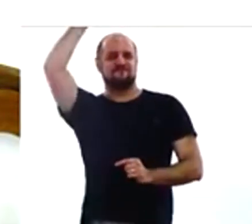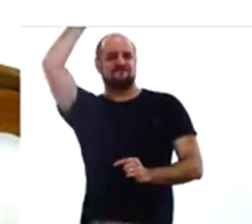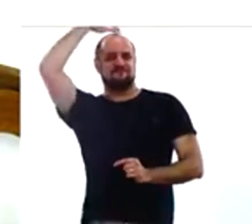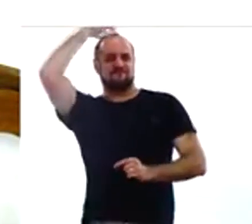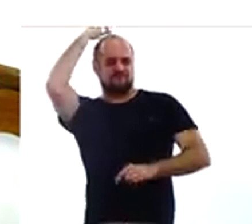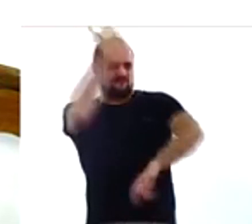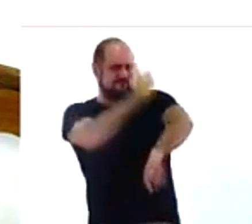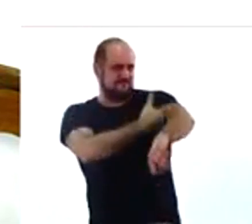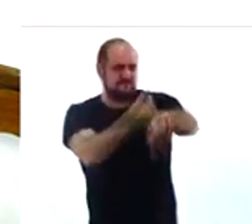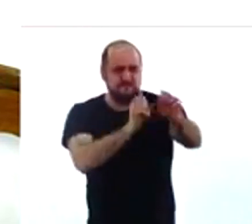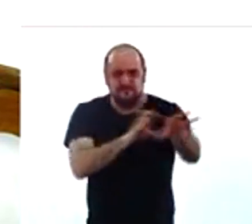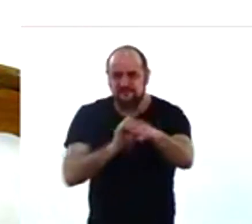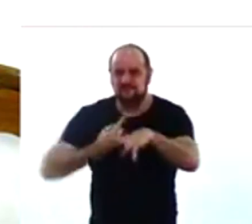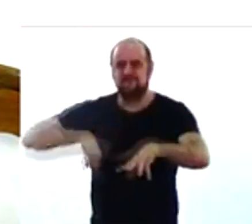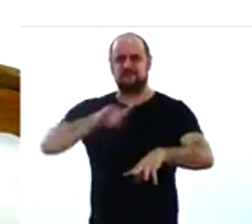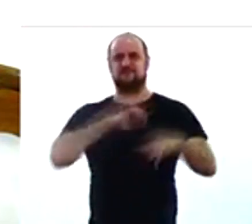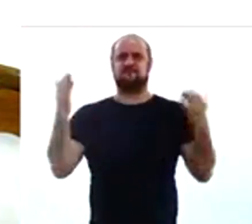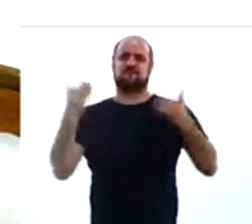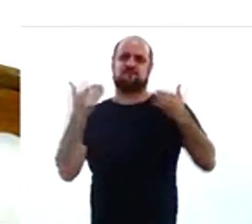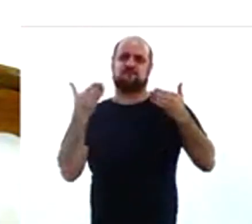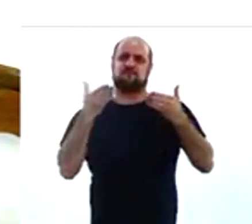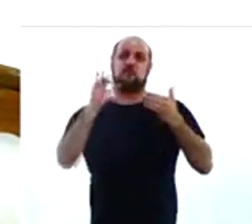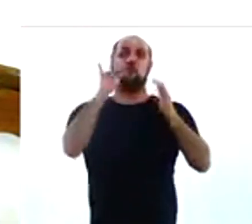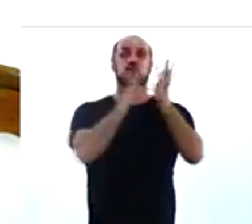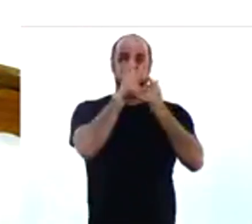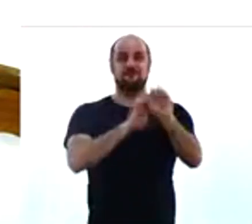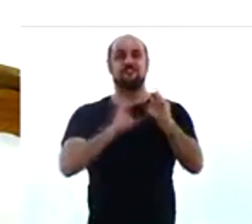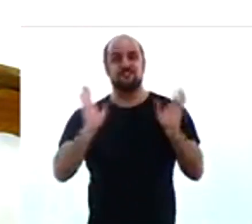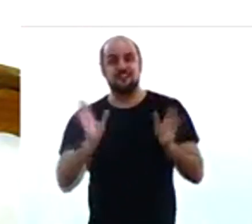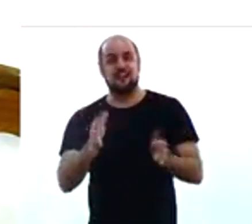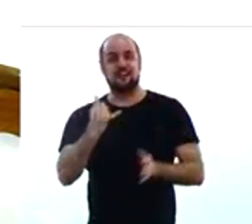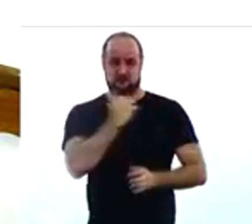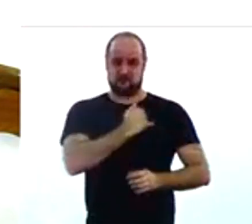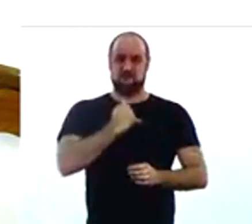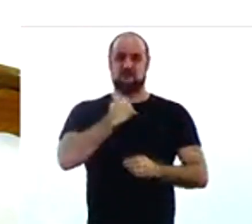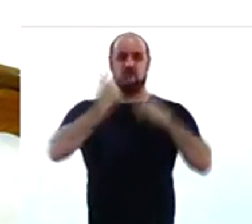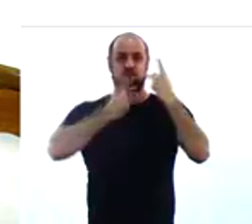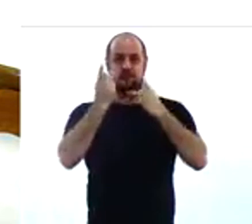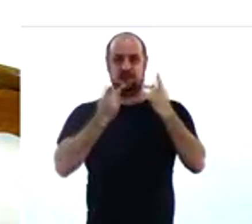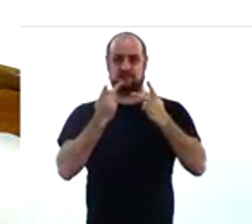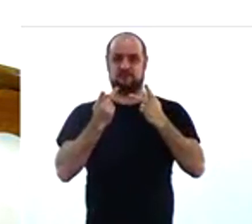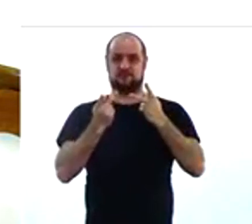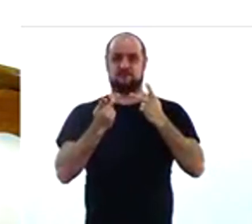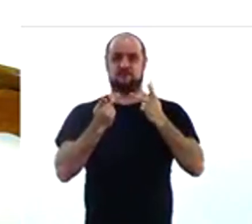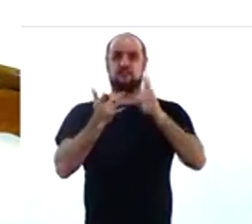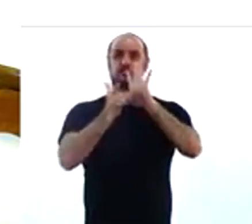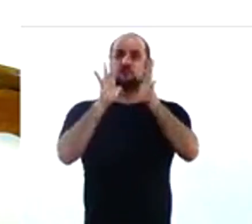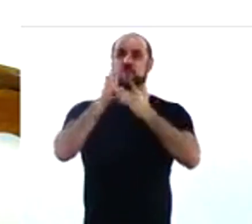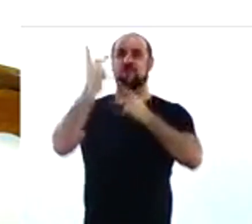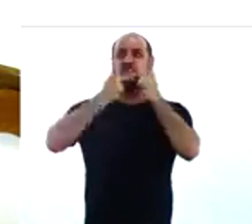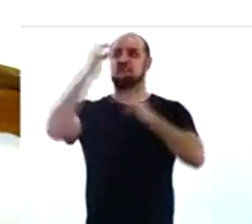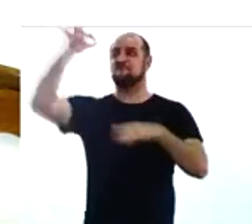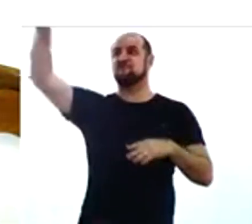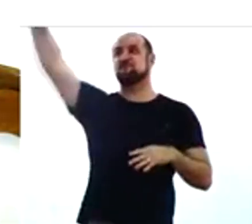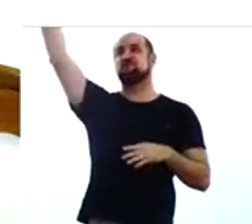educa, porque Jesus disse, lá em João 14, que ele deixaria o Paráclitos, e ele,